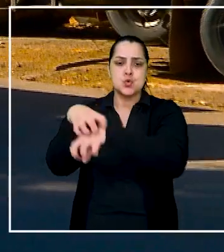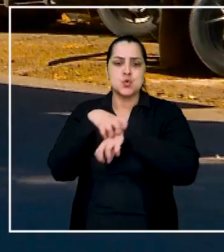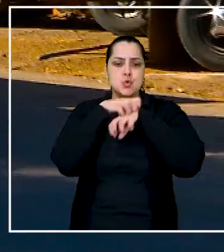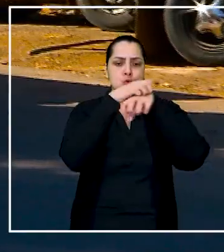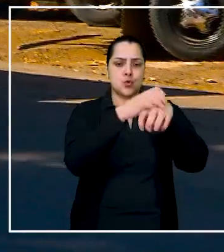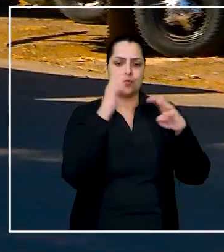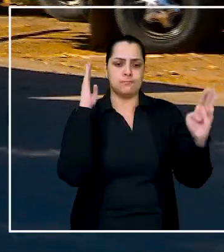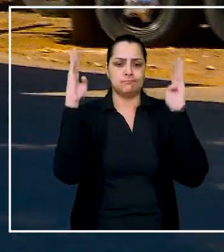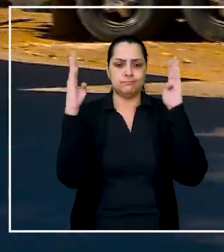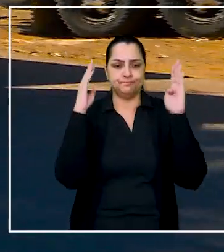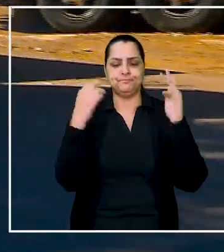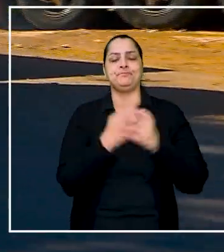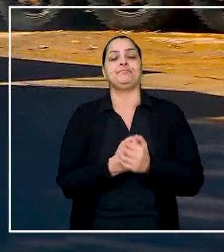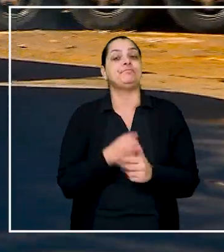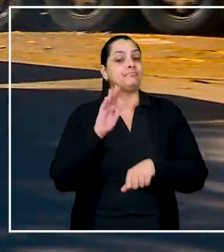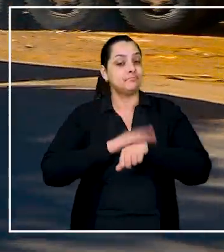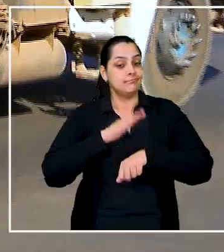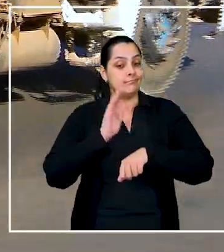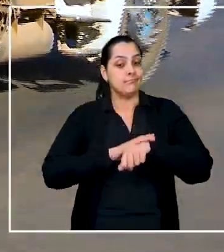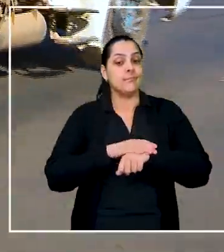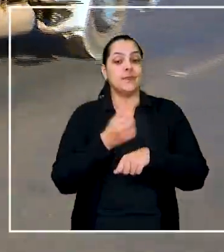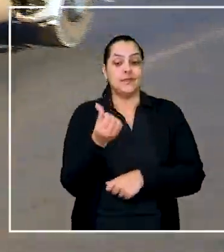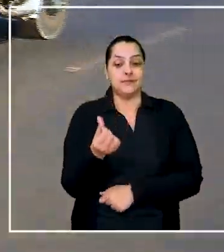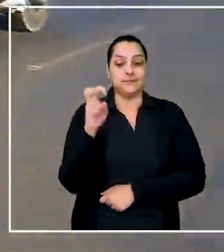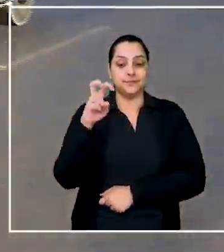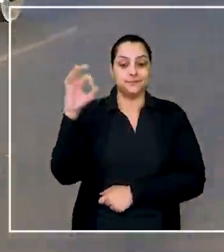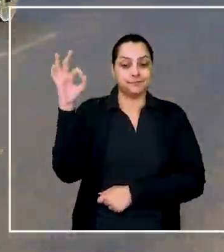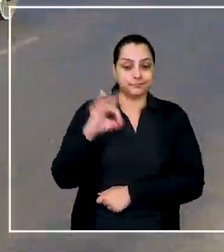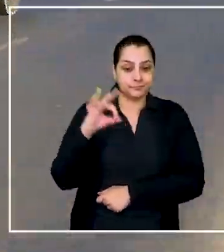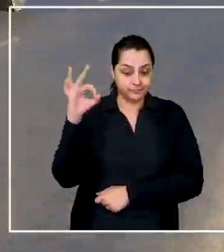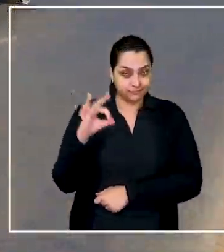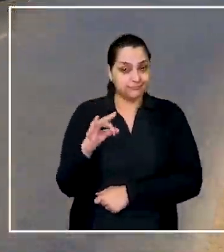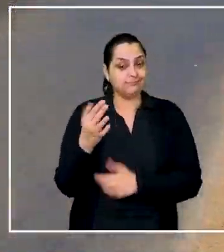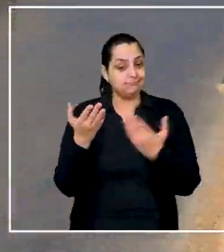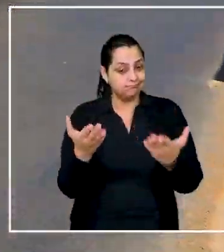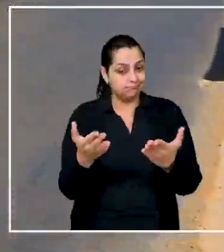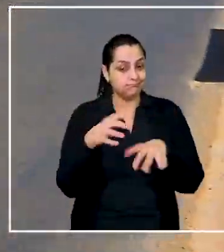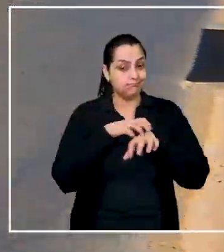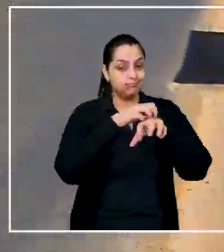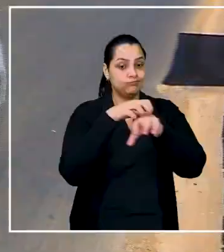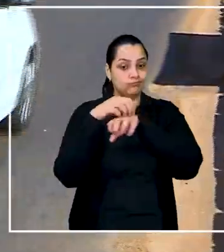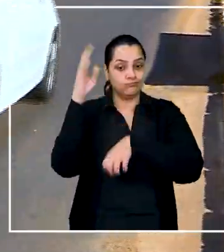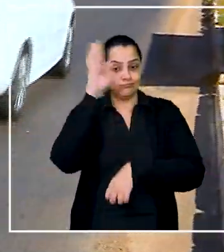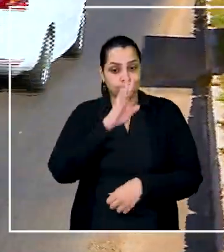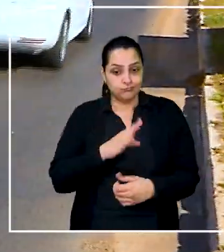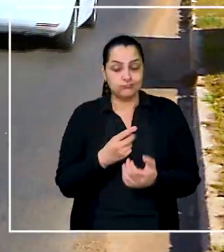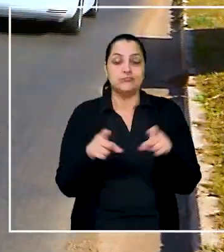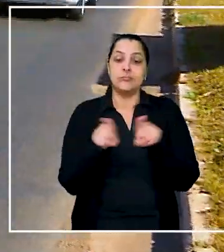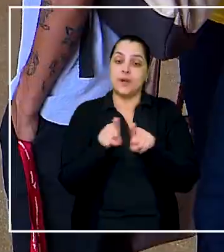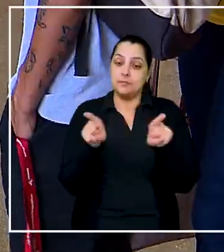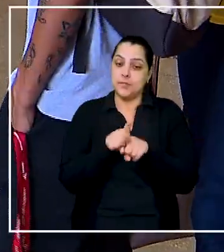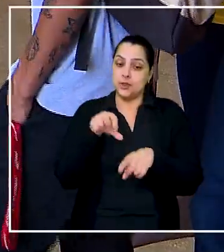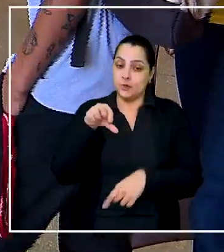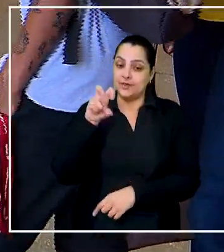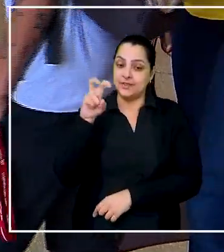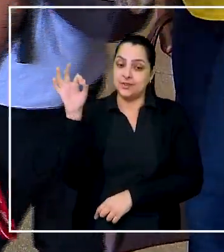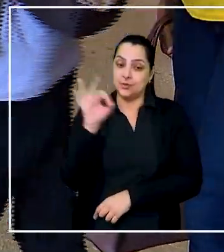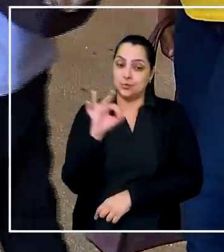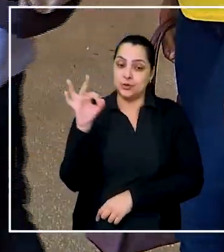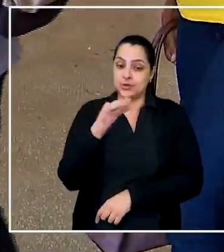O transporte rodoviário é responsável pelo deslocamento de 65% das cargas brasileiras e